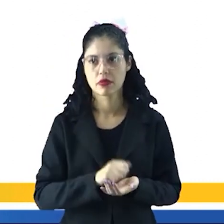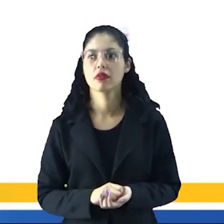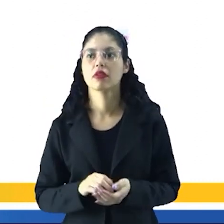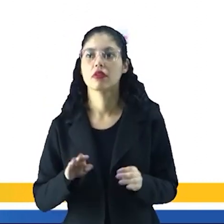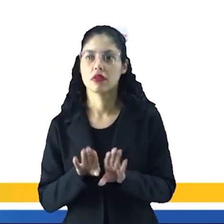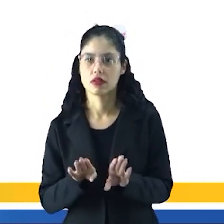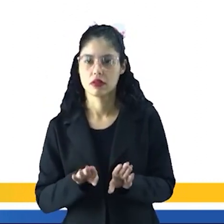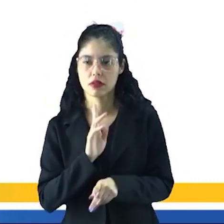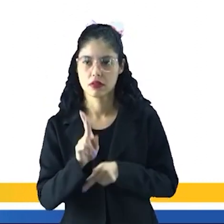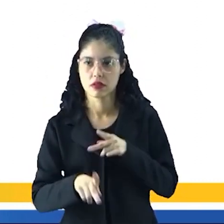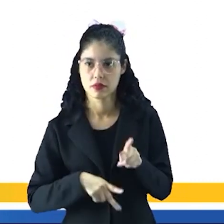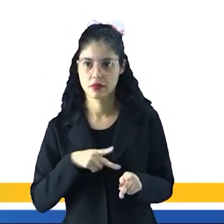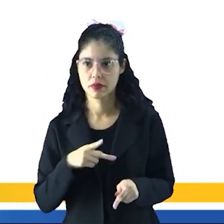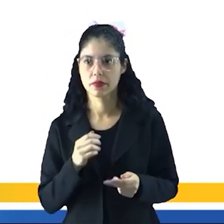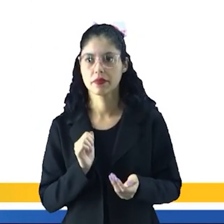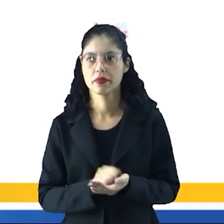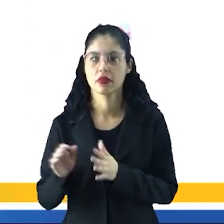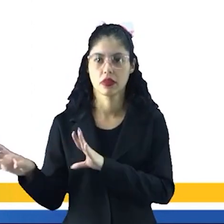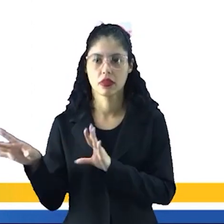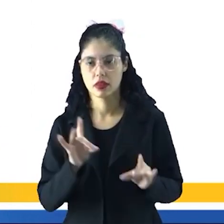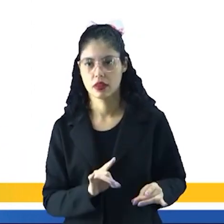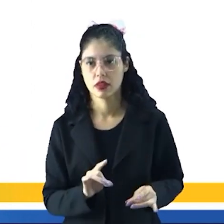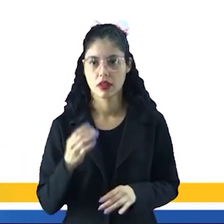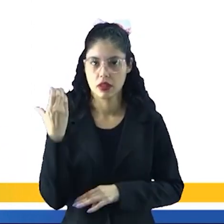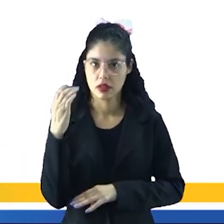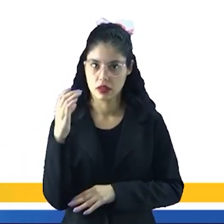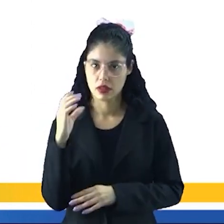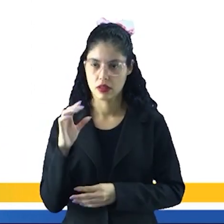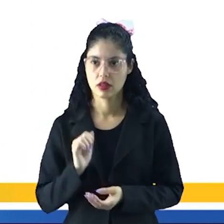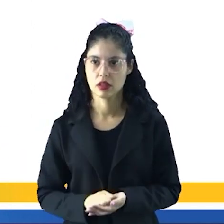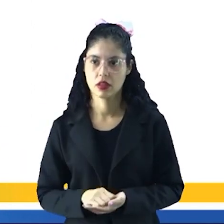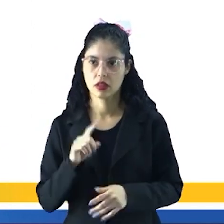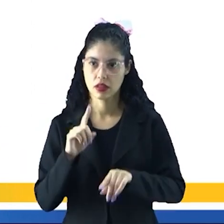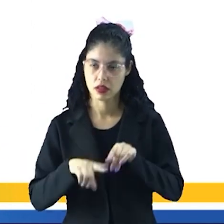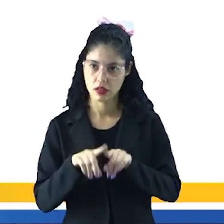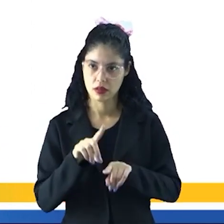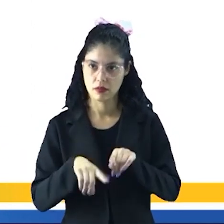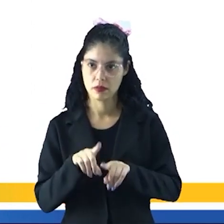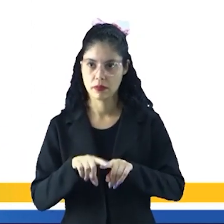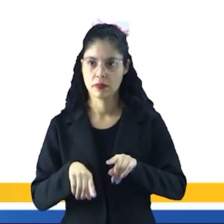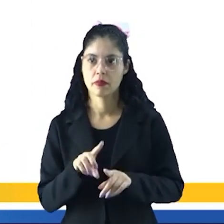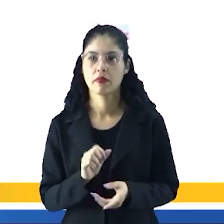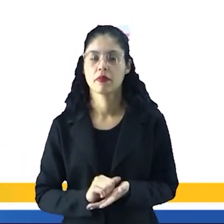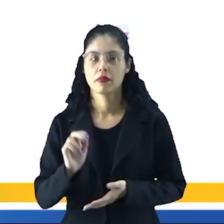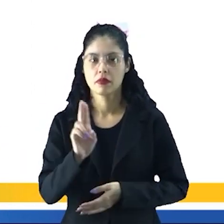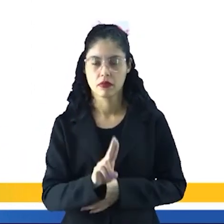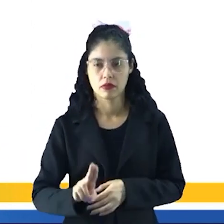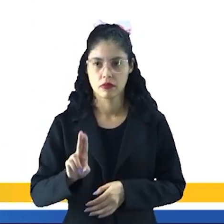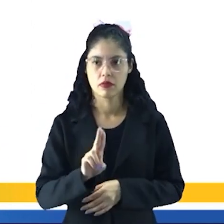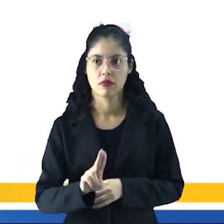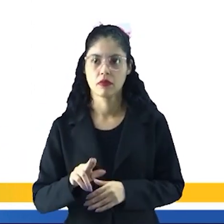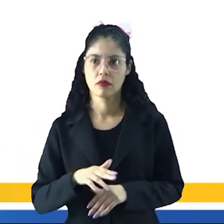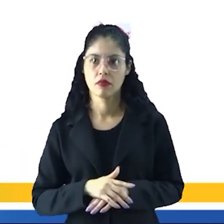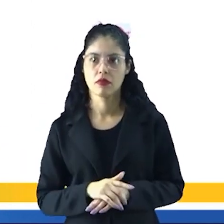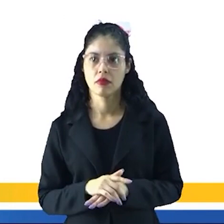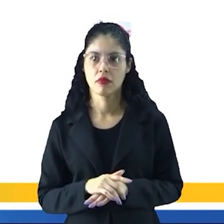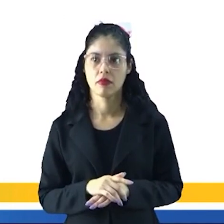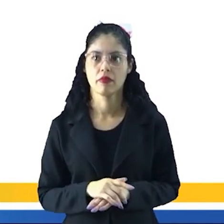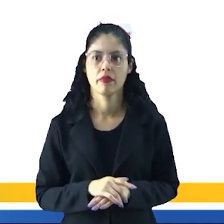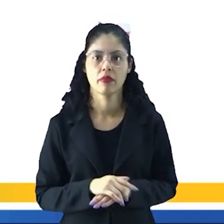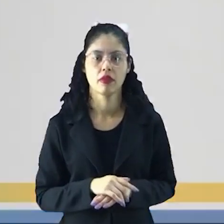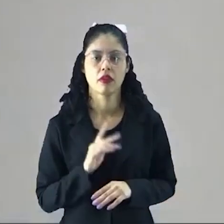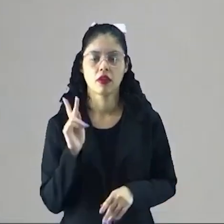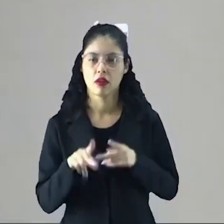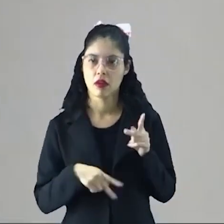de Coca-Cola também. A partir do problema que é um material utilitário, né, que é um